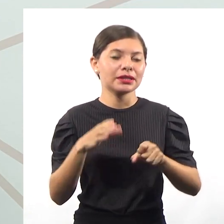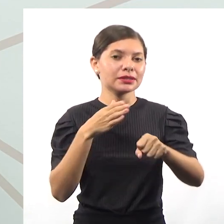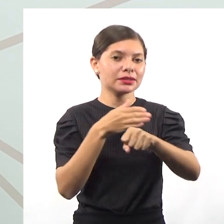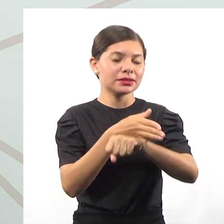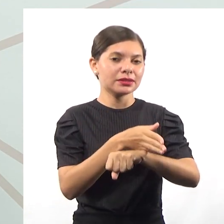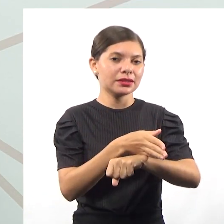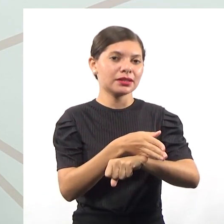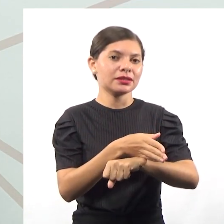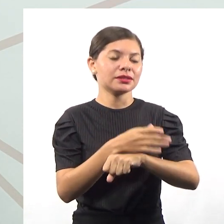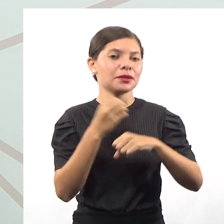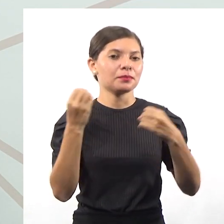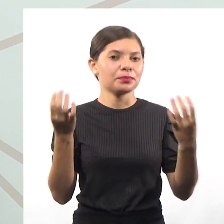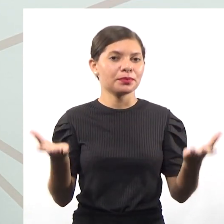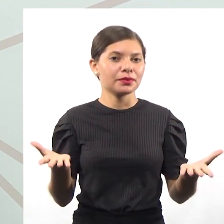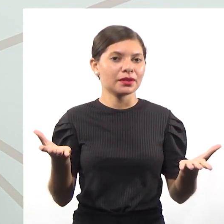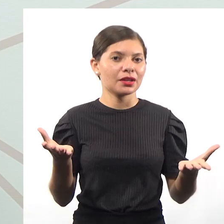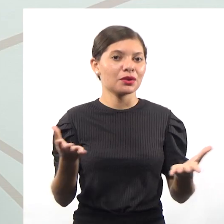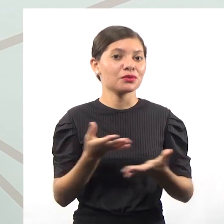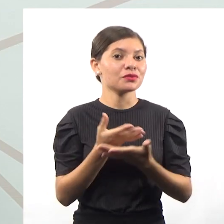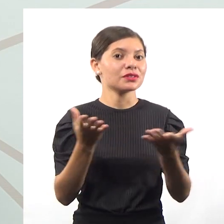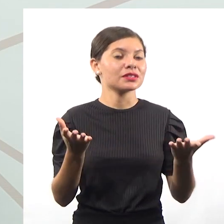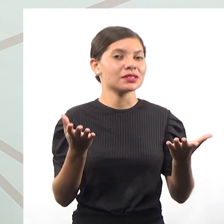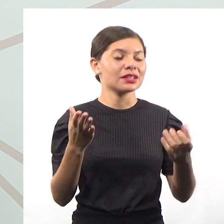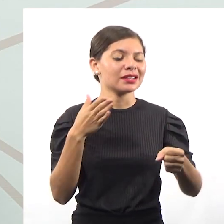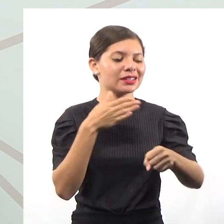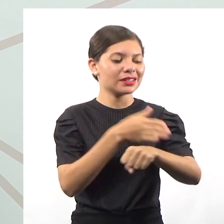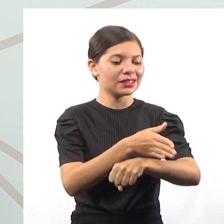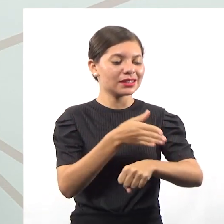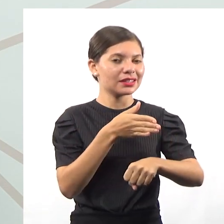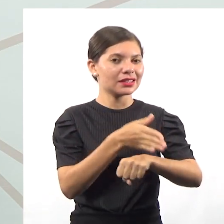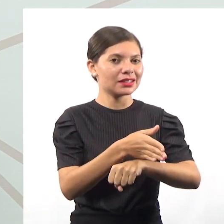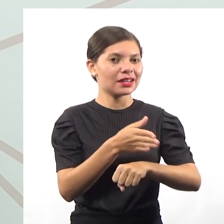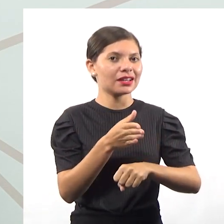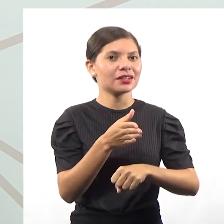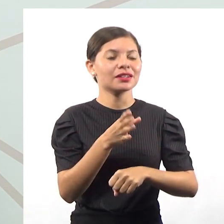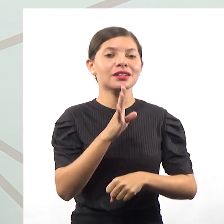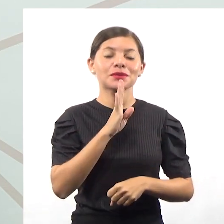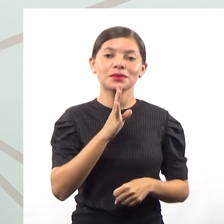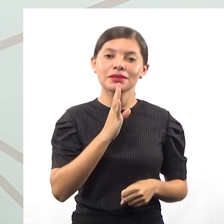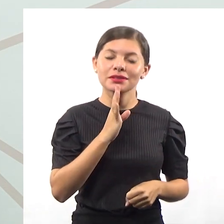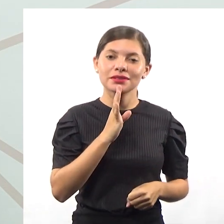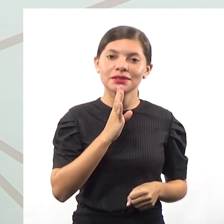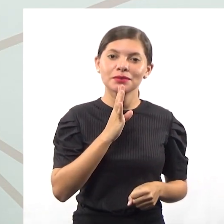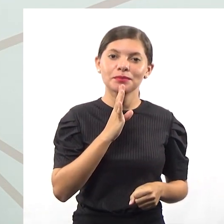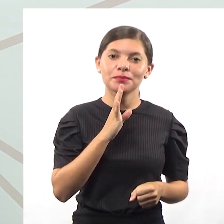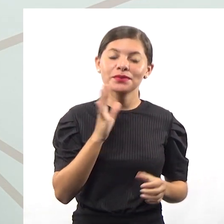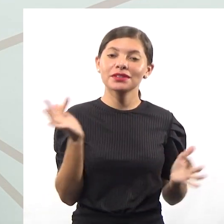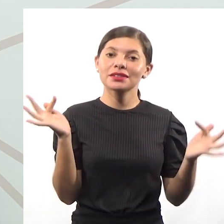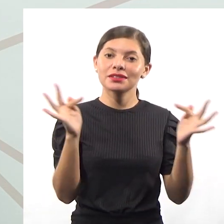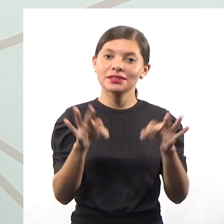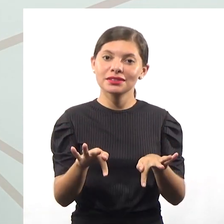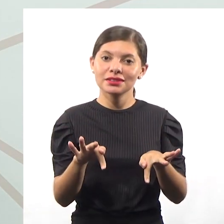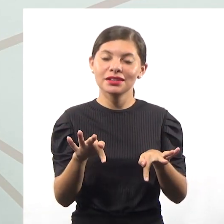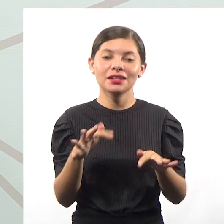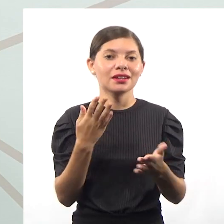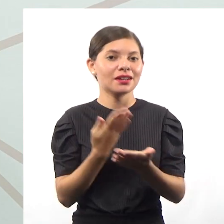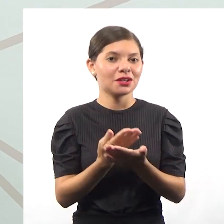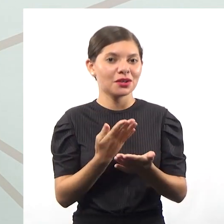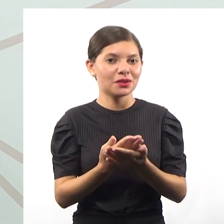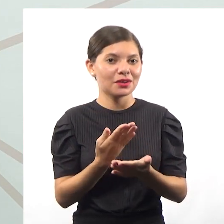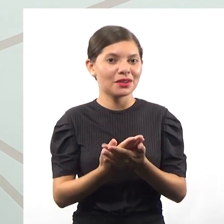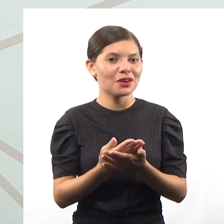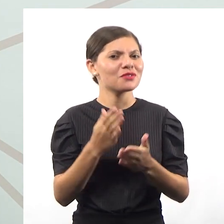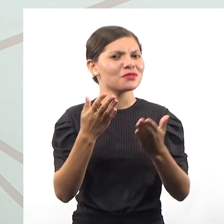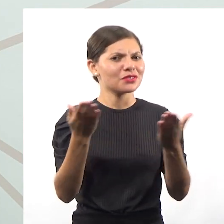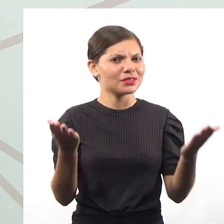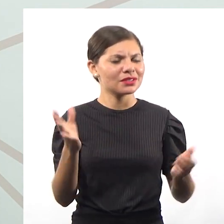as habilidades. Então, é só você acessar e saber mais. Assim a gente encerra esse episódio, tenho certeza que